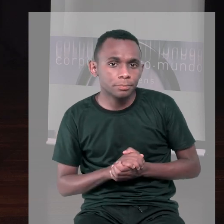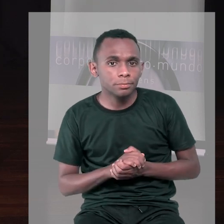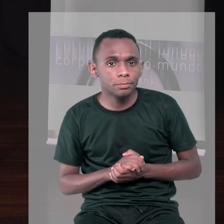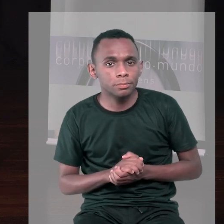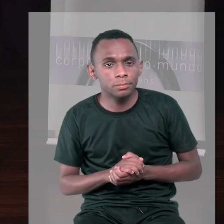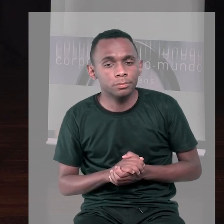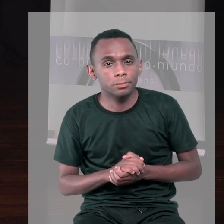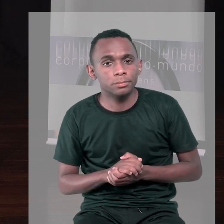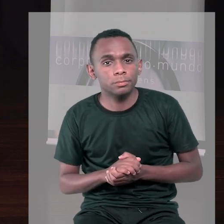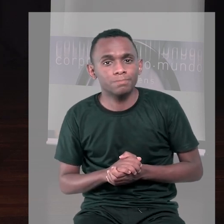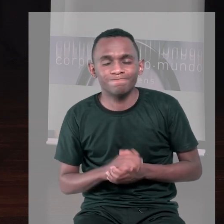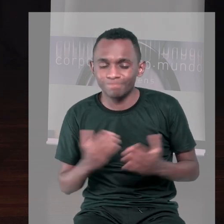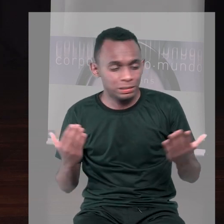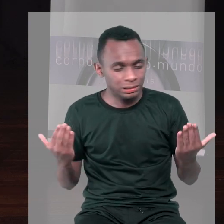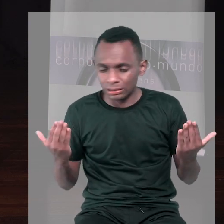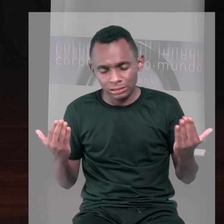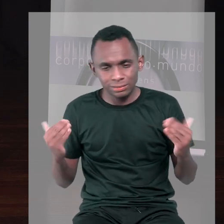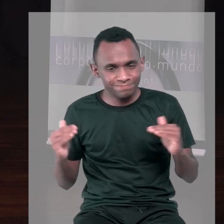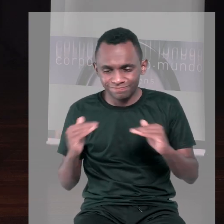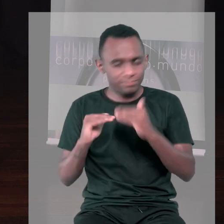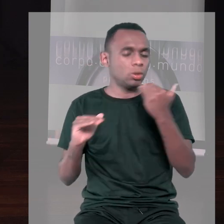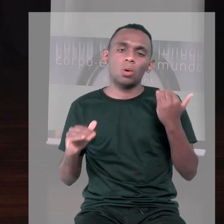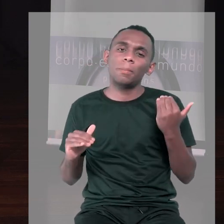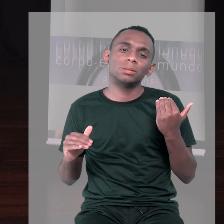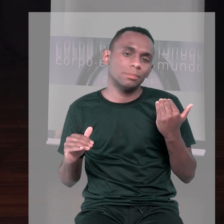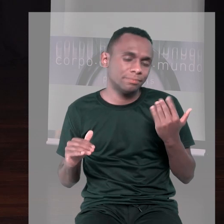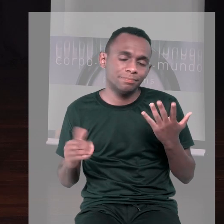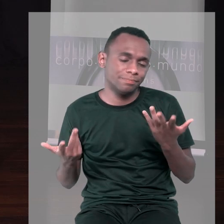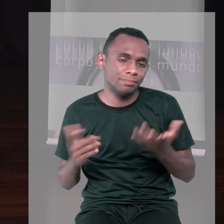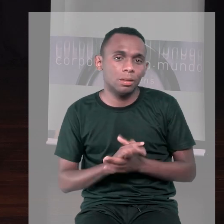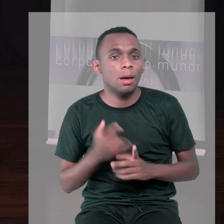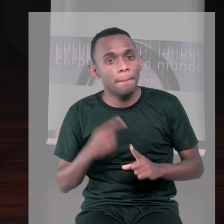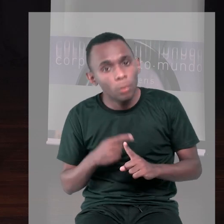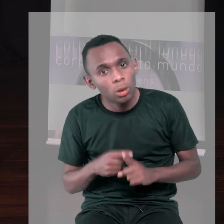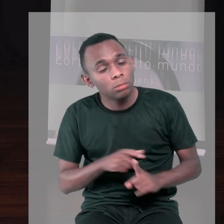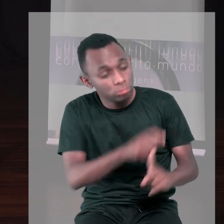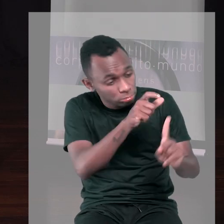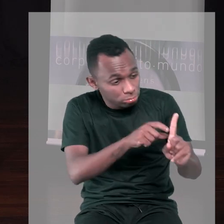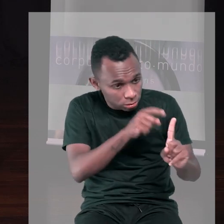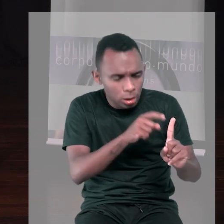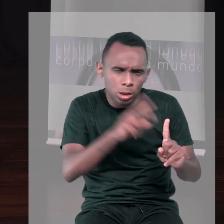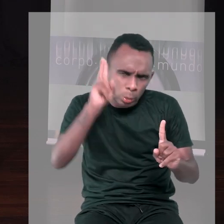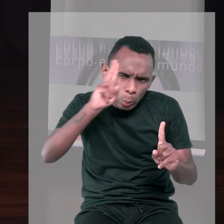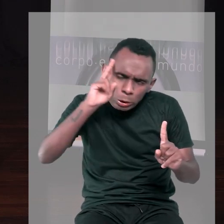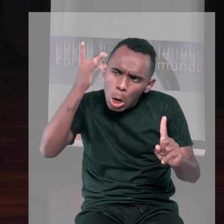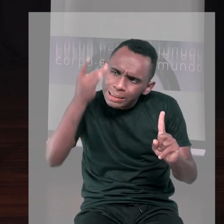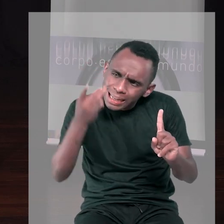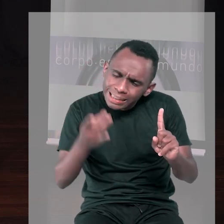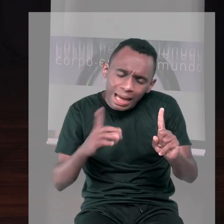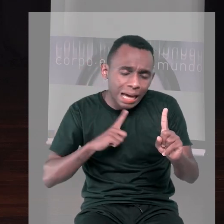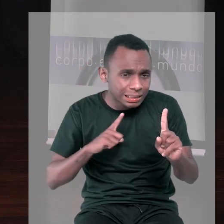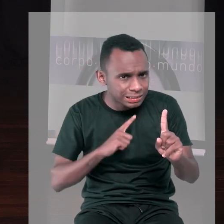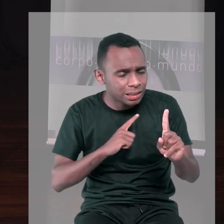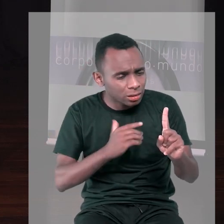coincidir plenamente, não é, esse Eichmann bem biografado pelo Cesarani com o Eichmann